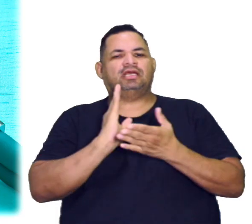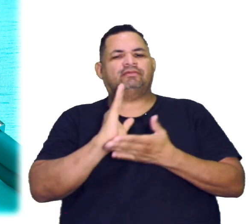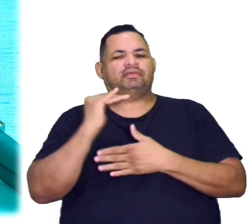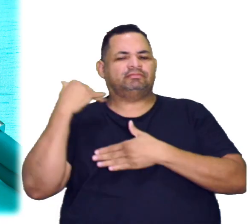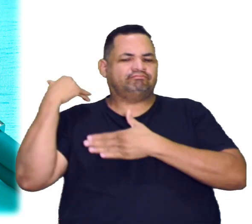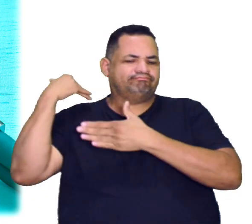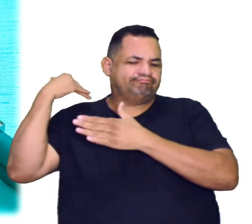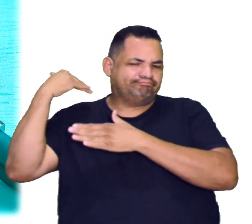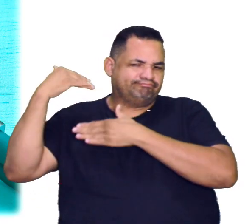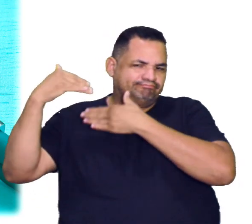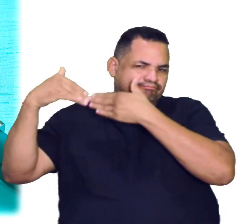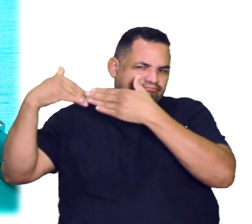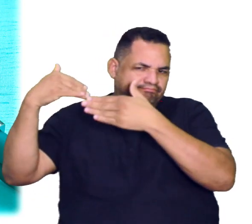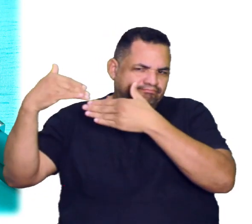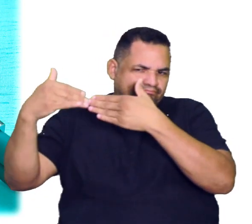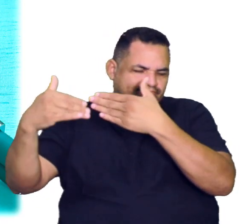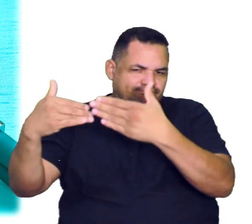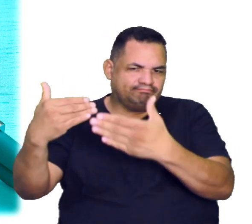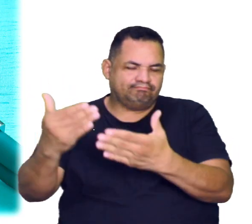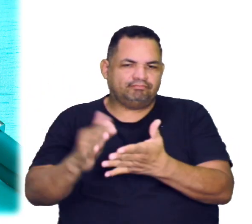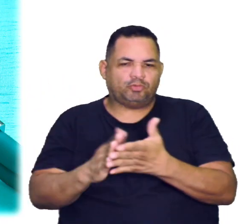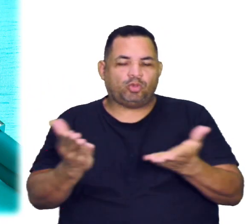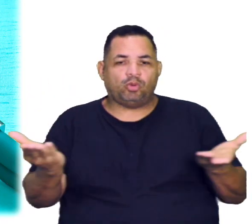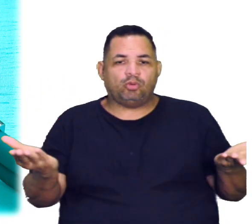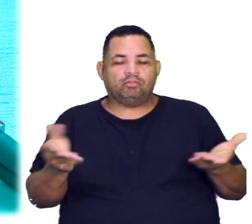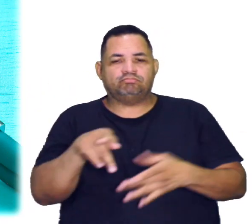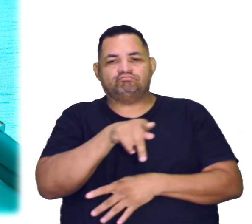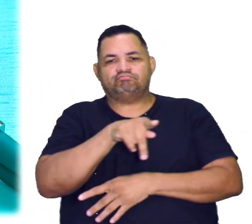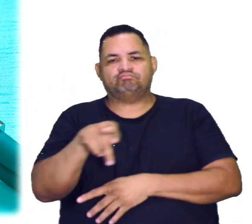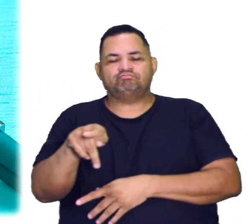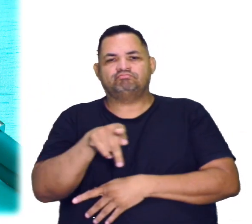falando. Então, a Prof. Iris hoje ela vai